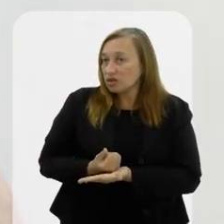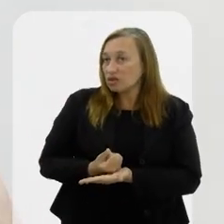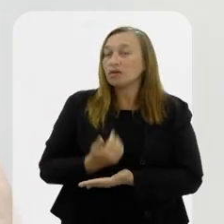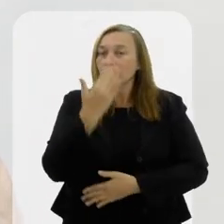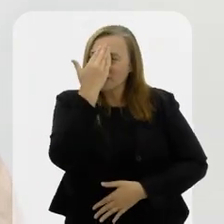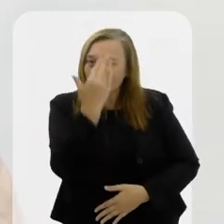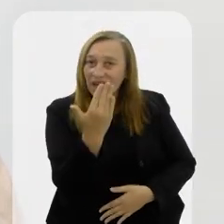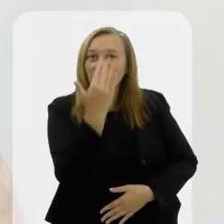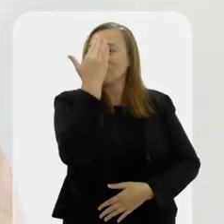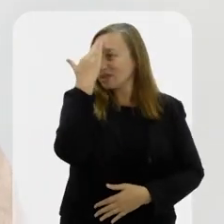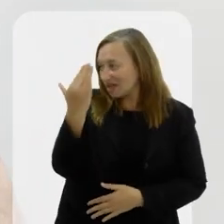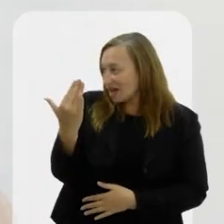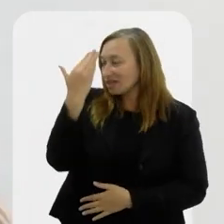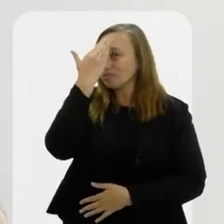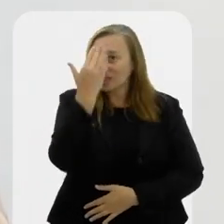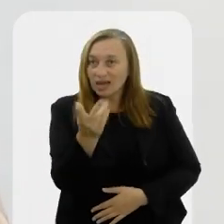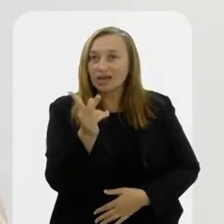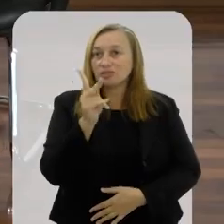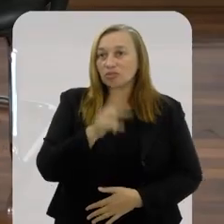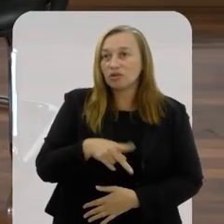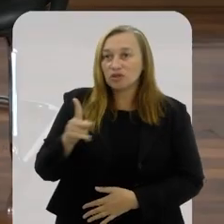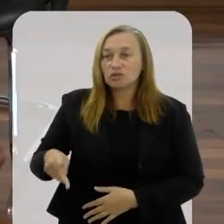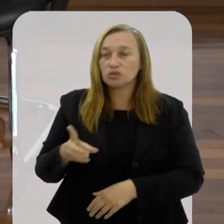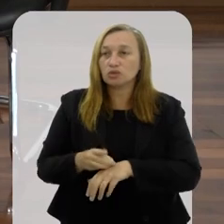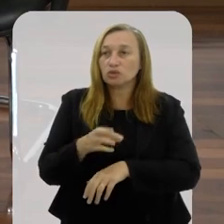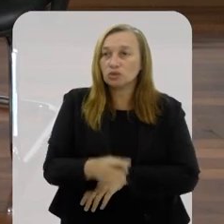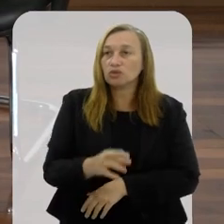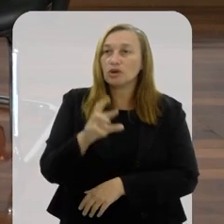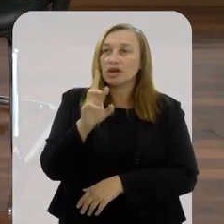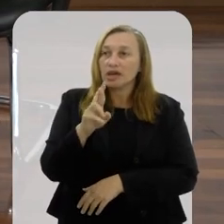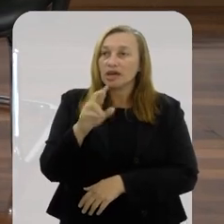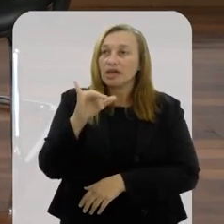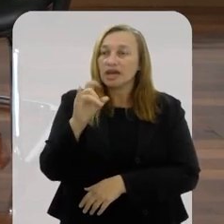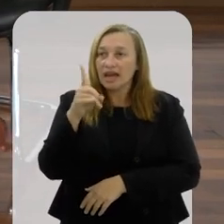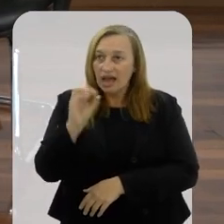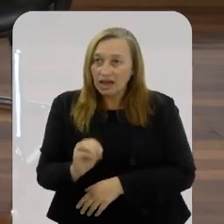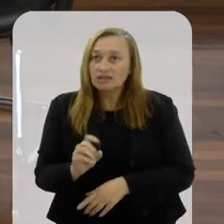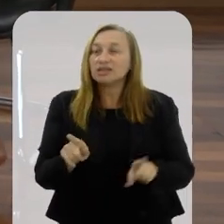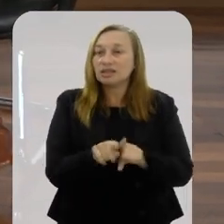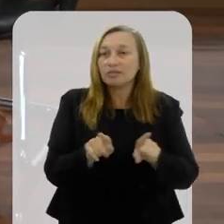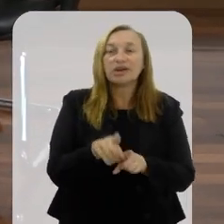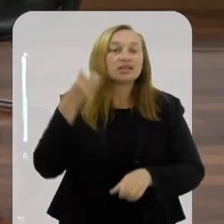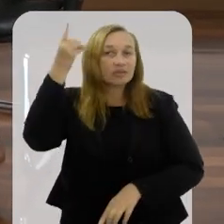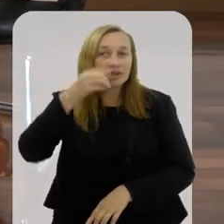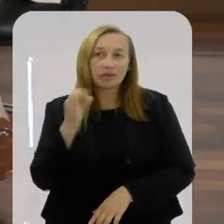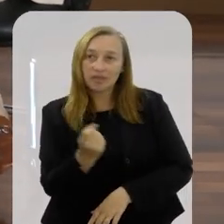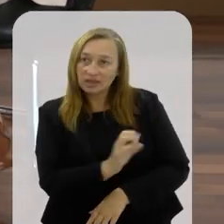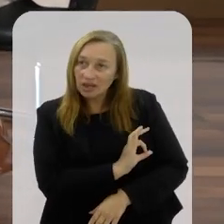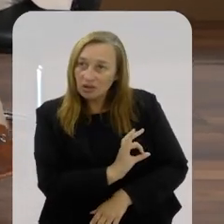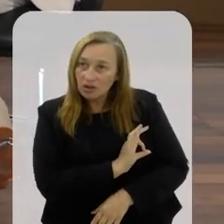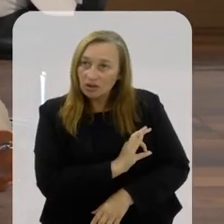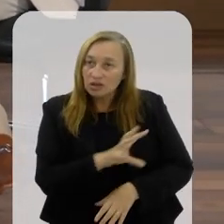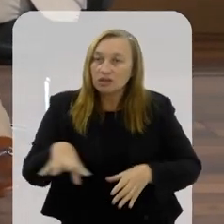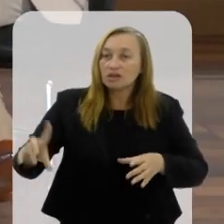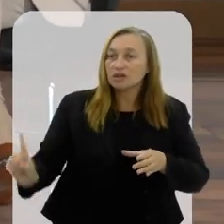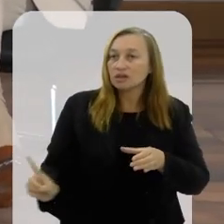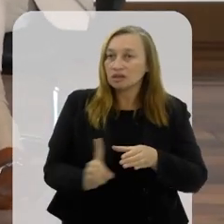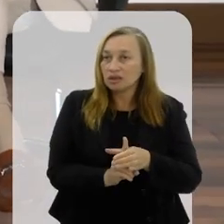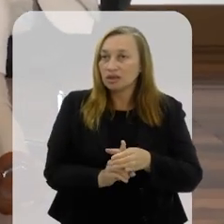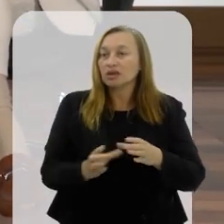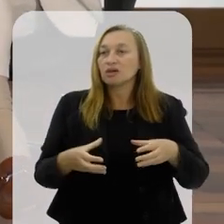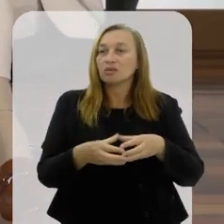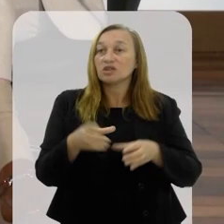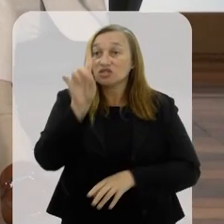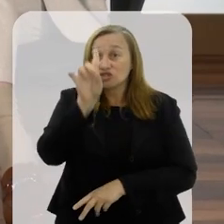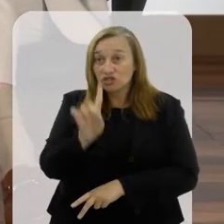fins lucrativos. Obrigado. Muito obrigado. Obrigado, professor doutor Ricardo, presidente do Instituto Carlos Chagas, e também a deputada Marta